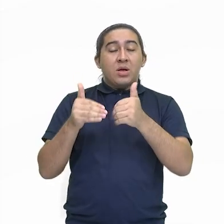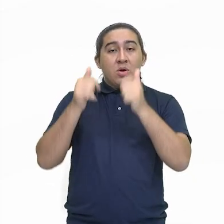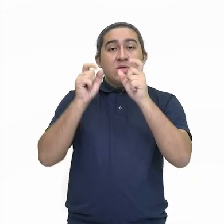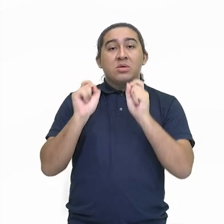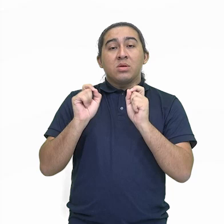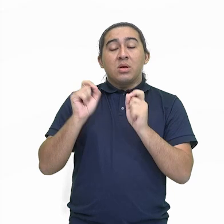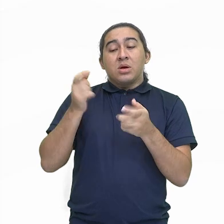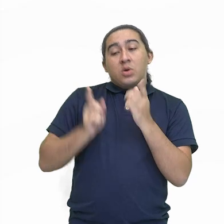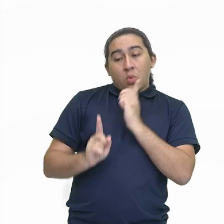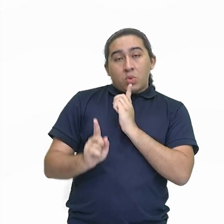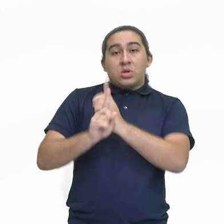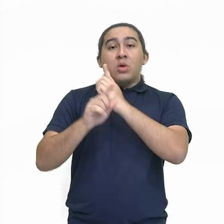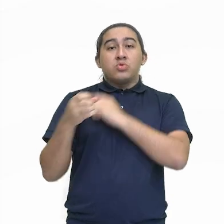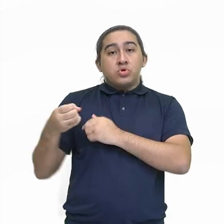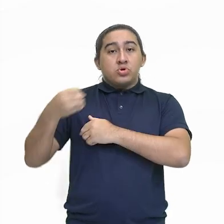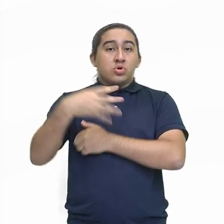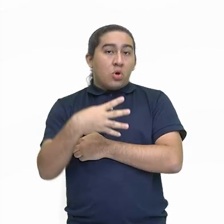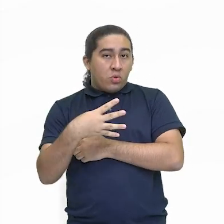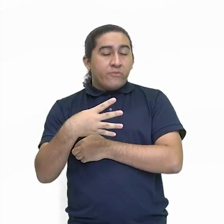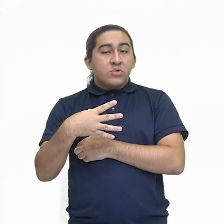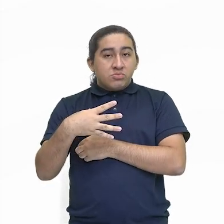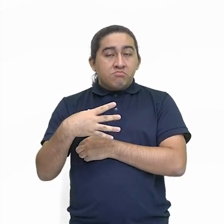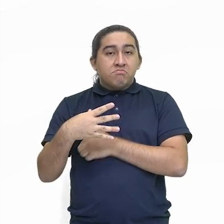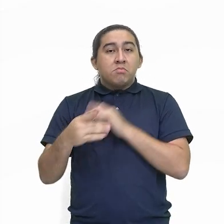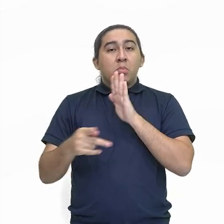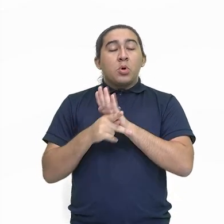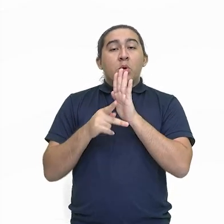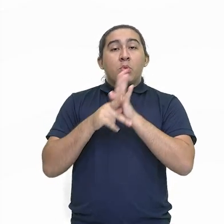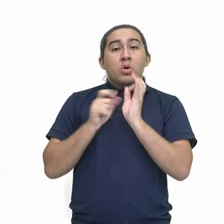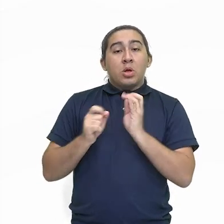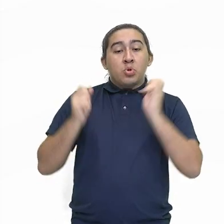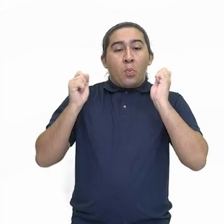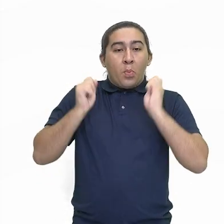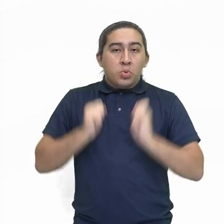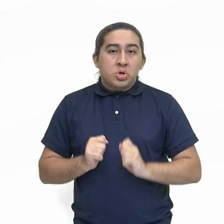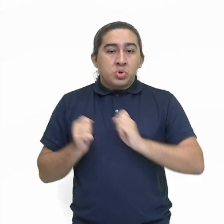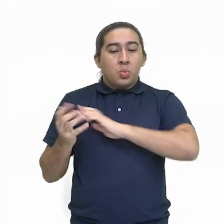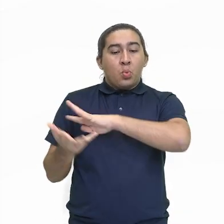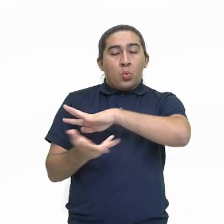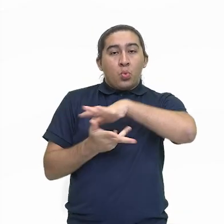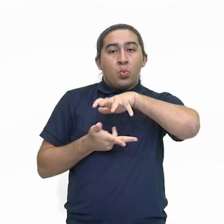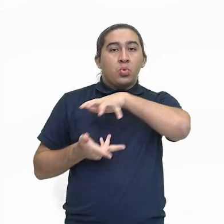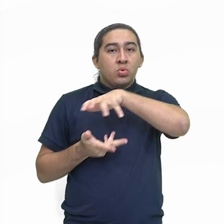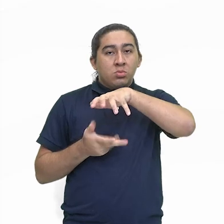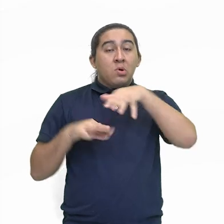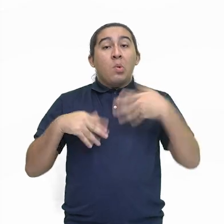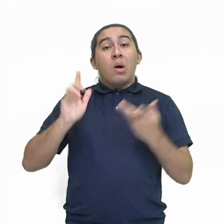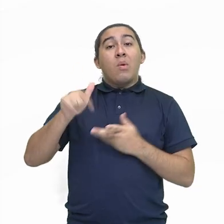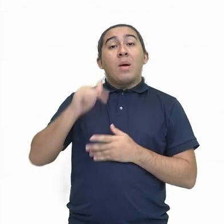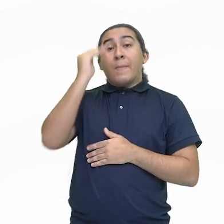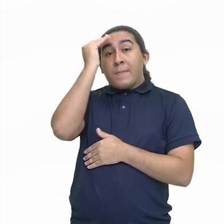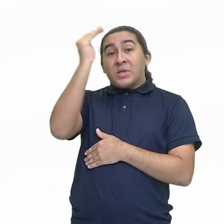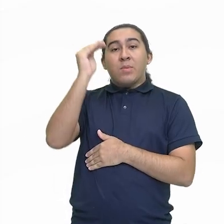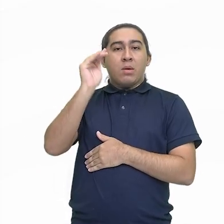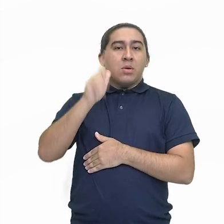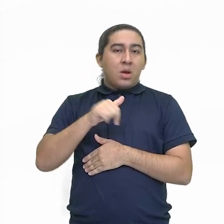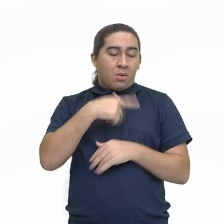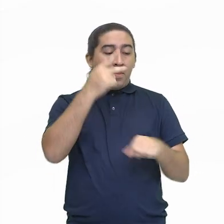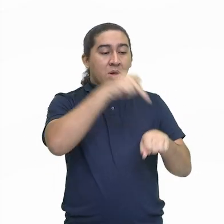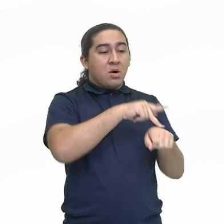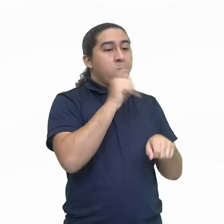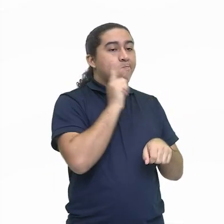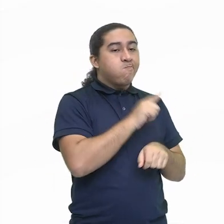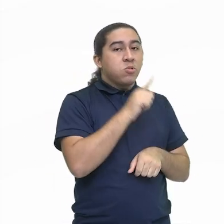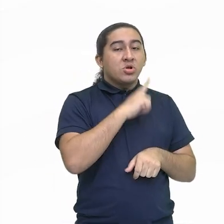definir os novos parâmetros do poder no mundo, né? De quem ia realmente ser a grande potência. Seria os Estados Unidos com